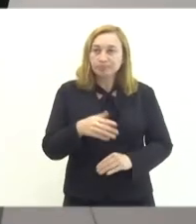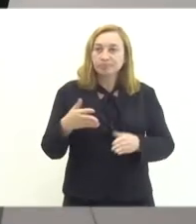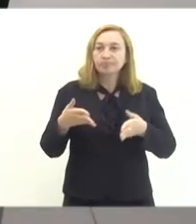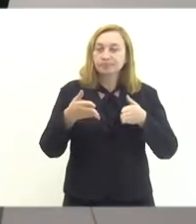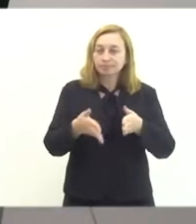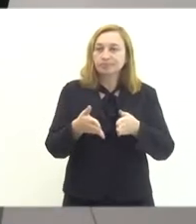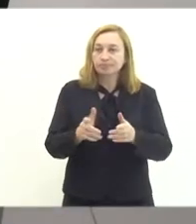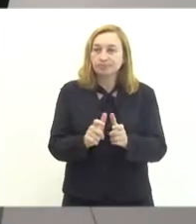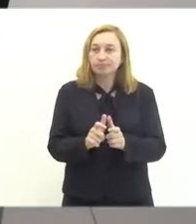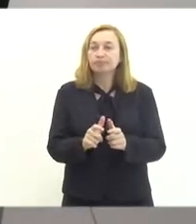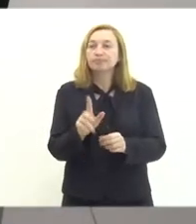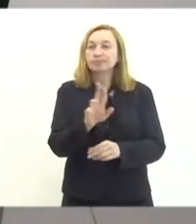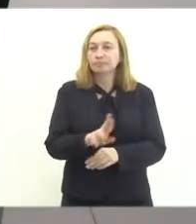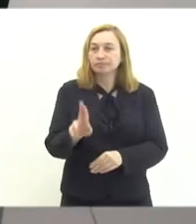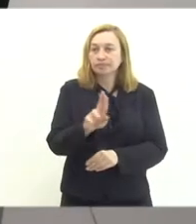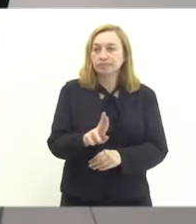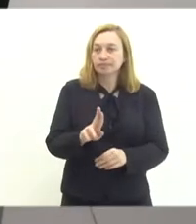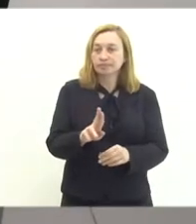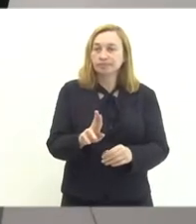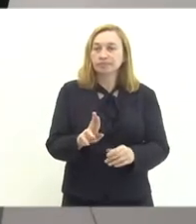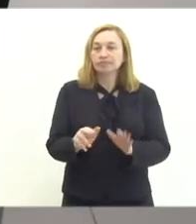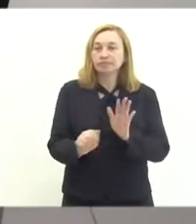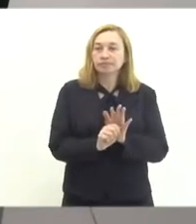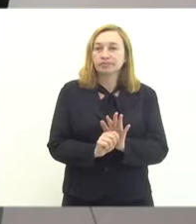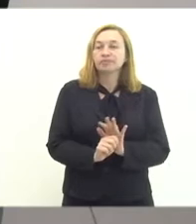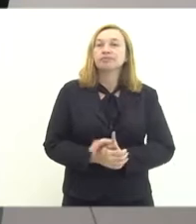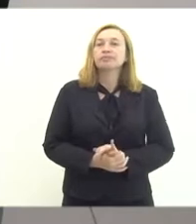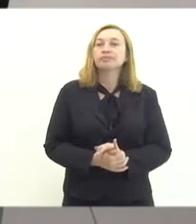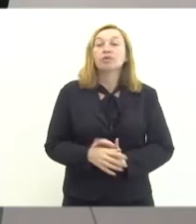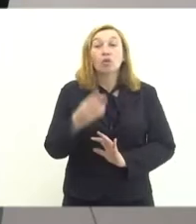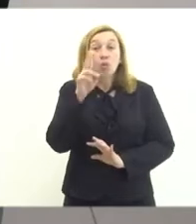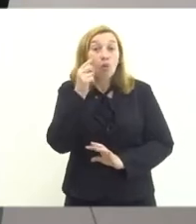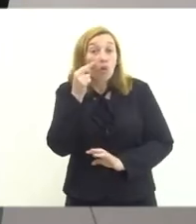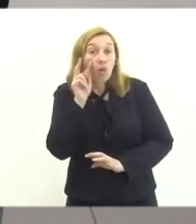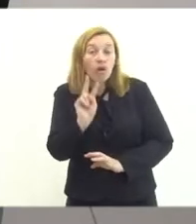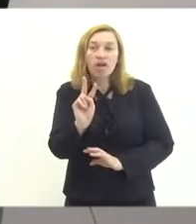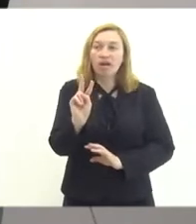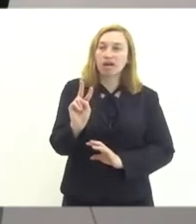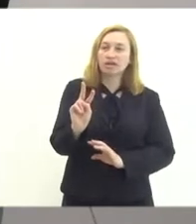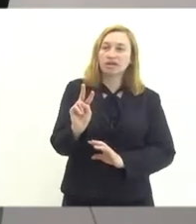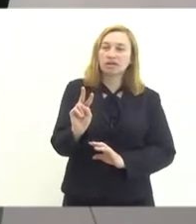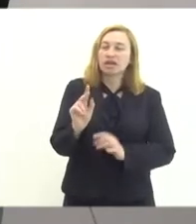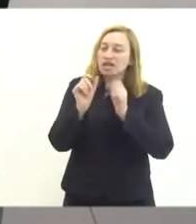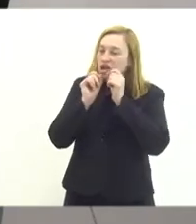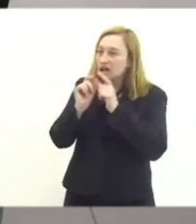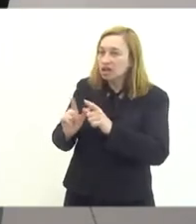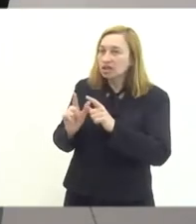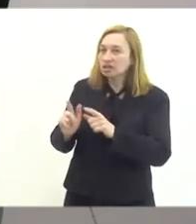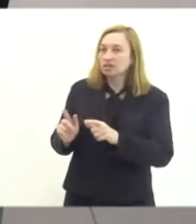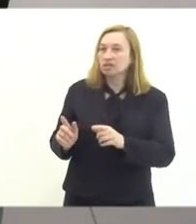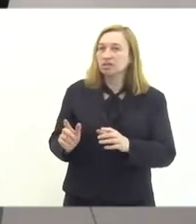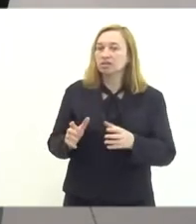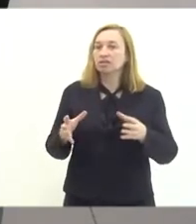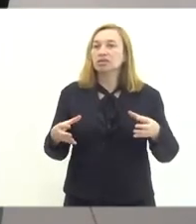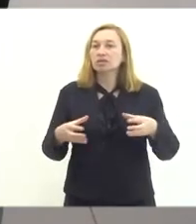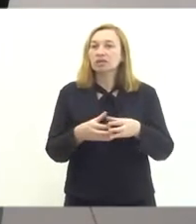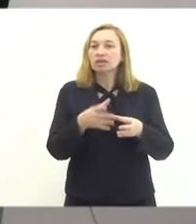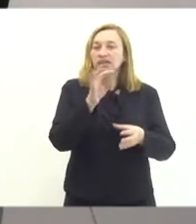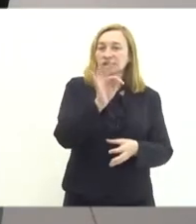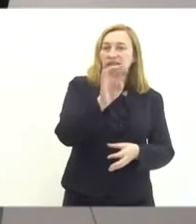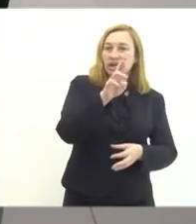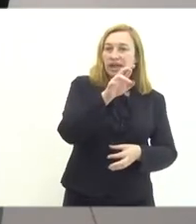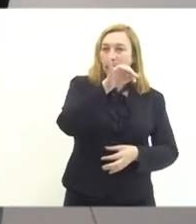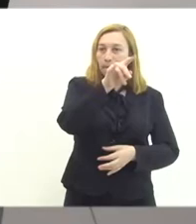concentração de usuários e um olhar crítico para as comunidades terapêuticas